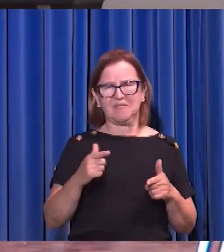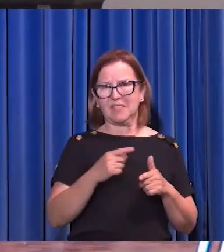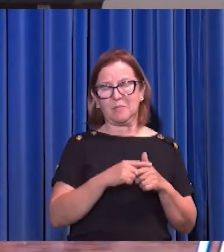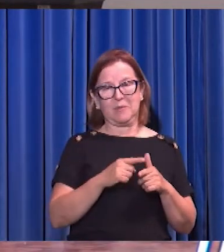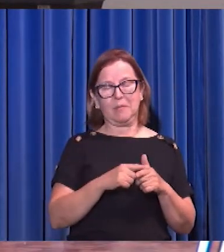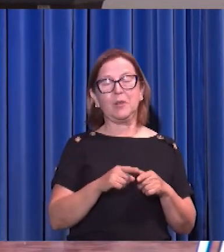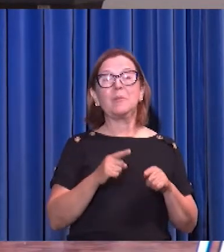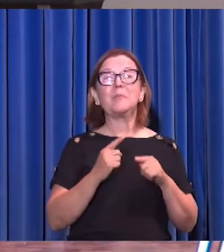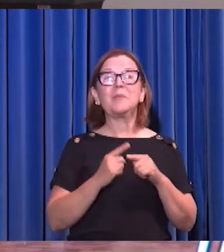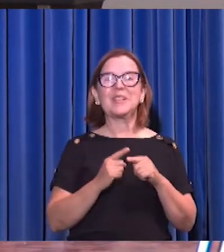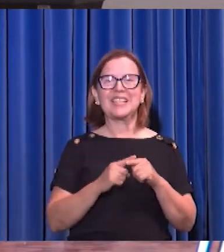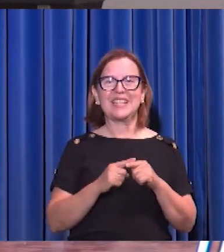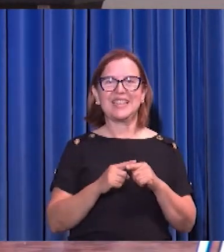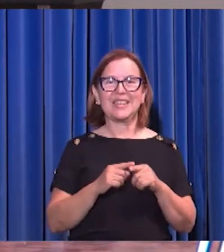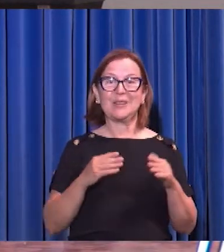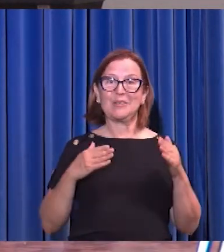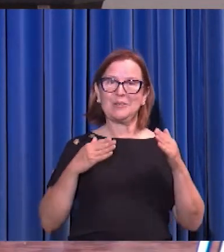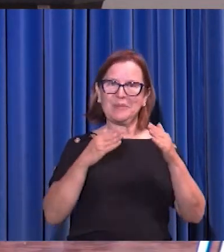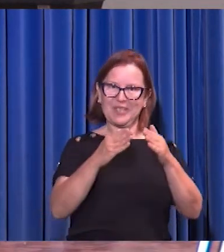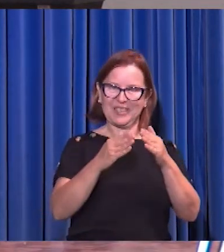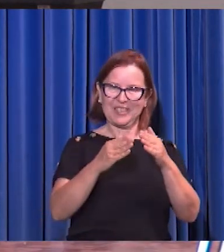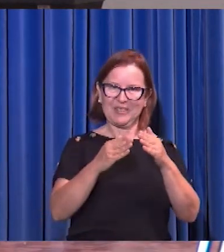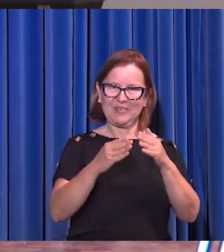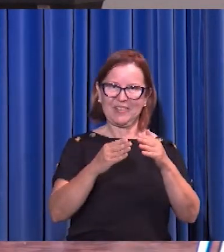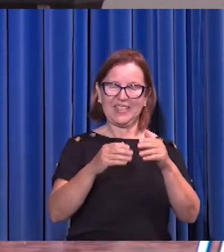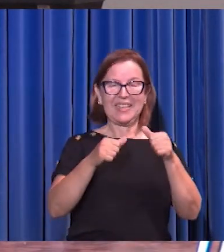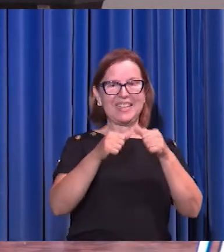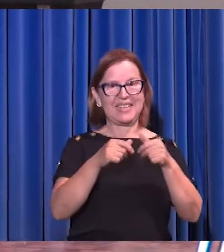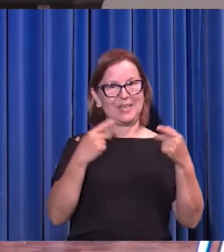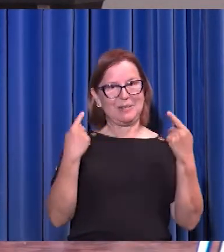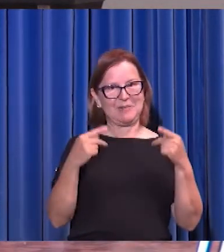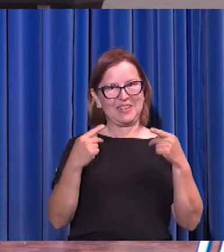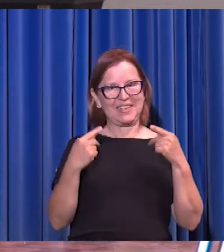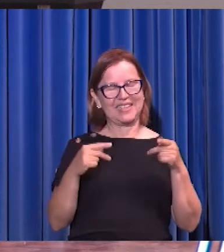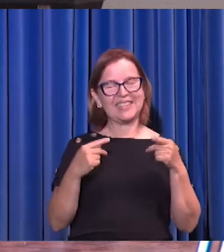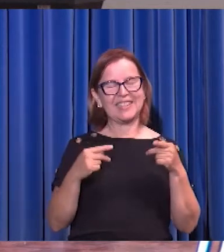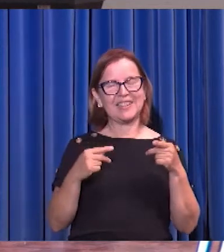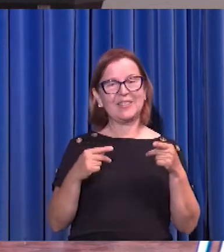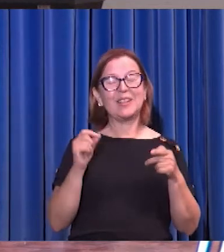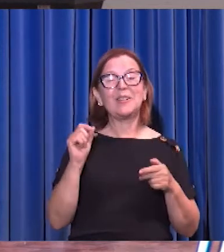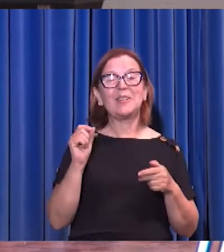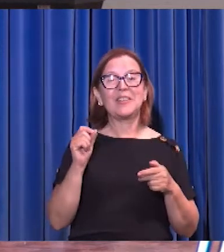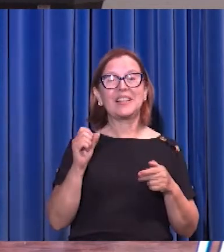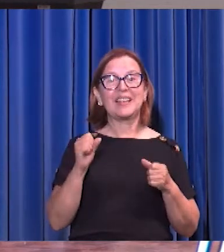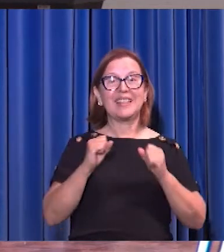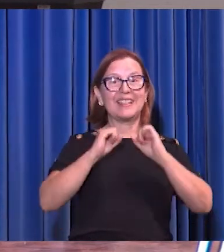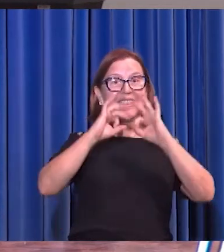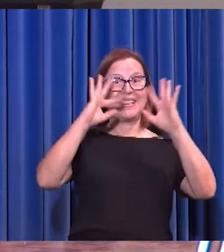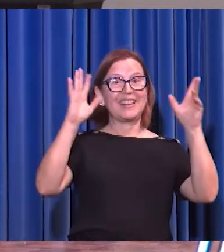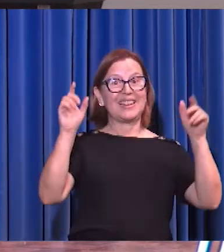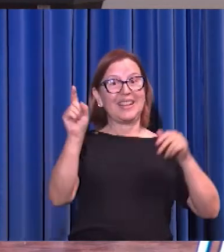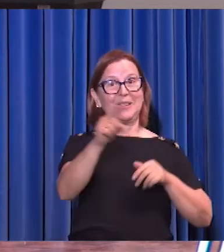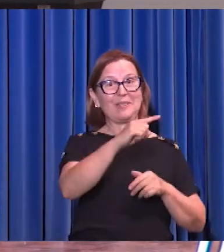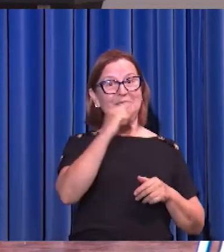o objetivo daquilo que estamos tratando aqui é trazer o quê? Clareza para o nosso entendimento.